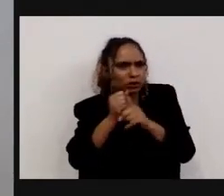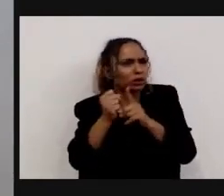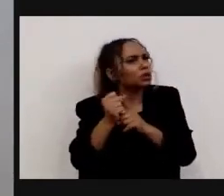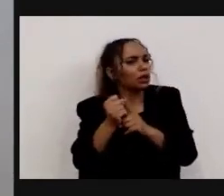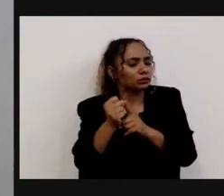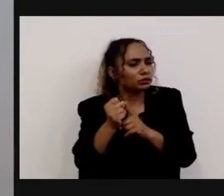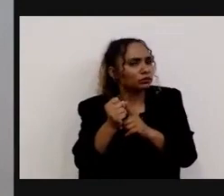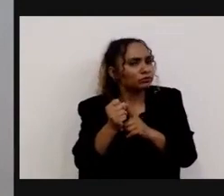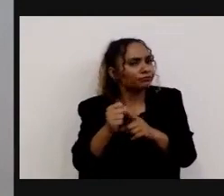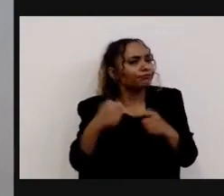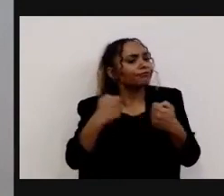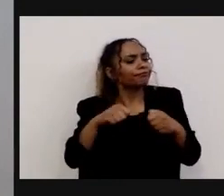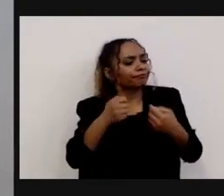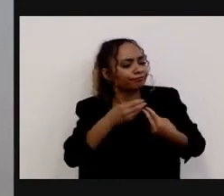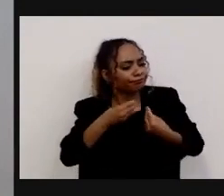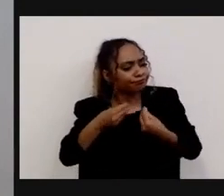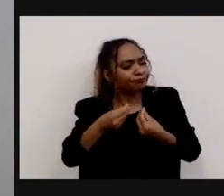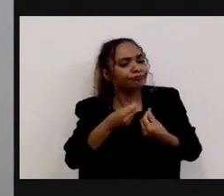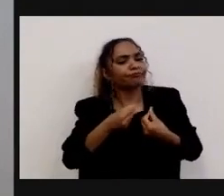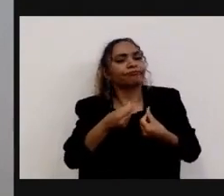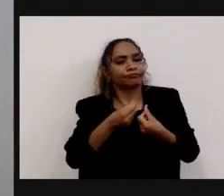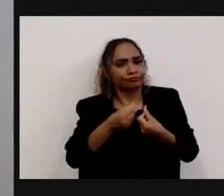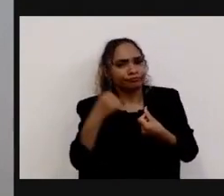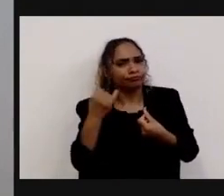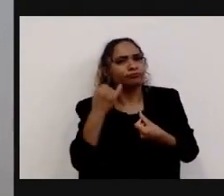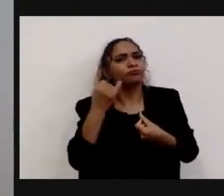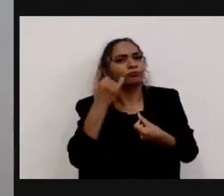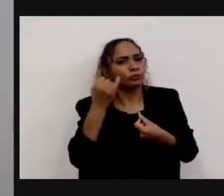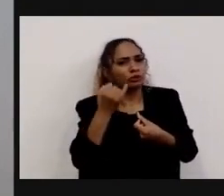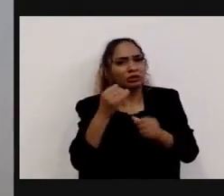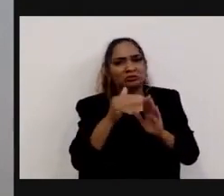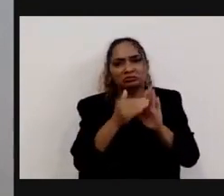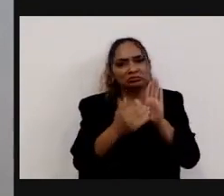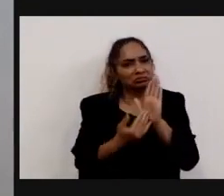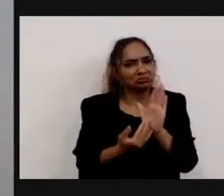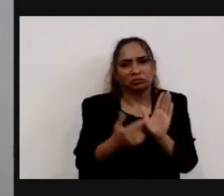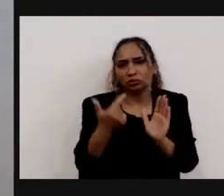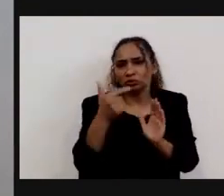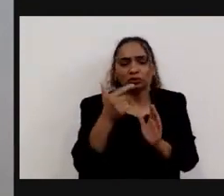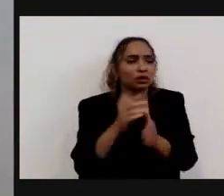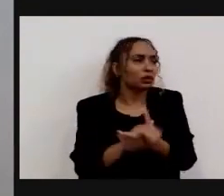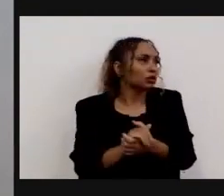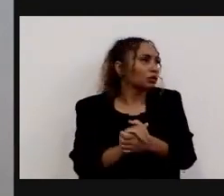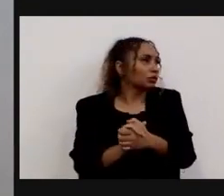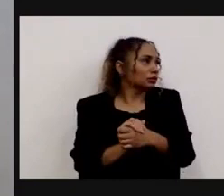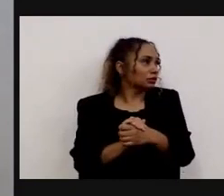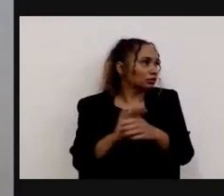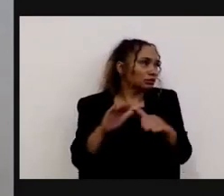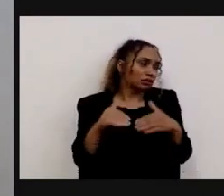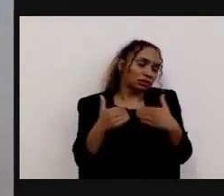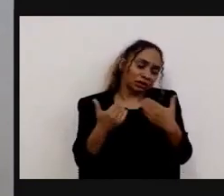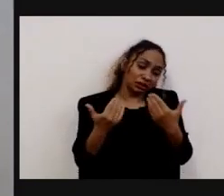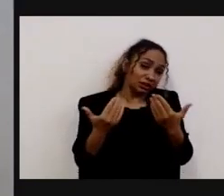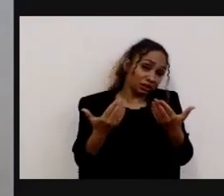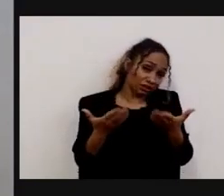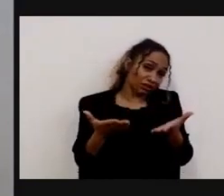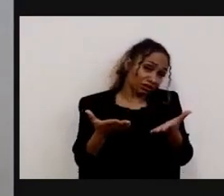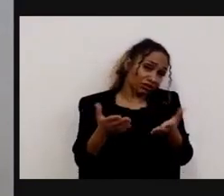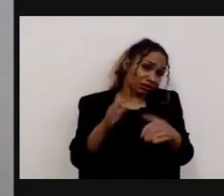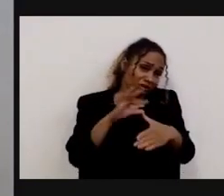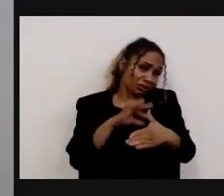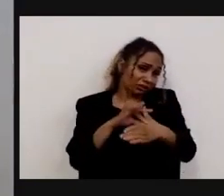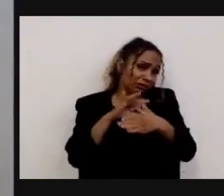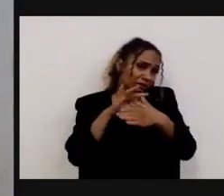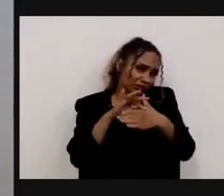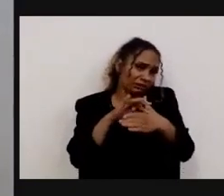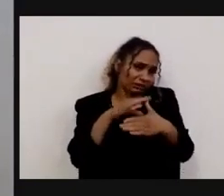ter essa sensibilidade para isso também é muito importante né não tem uma receita única Então parece que daí liderança é